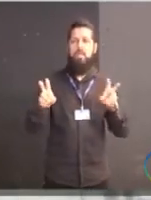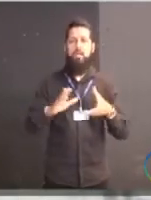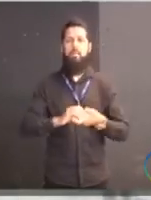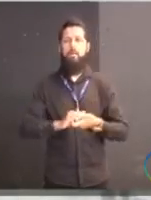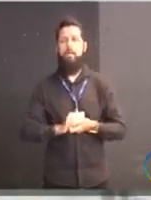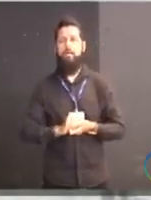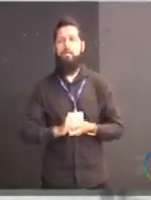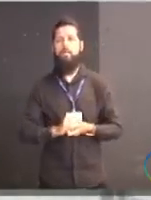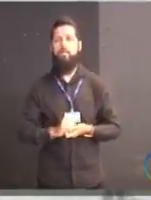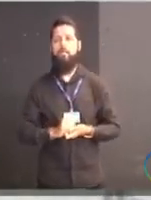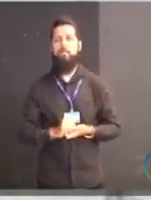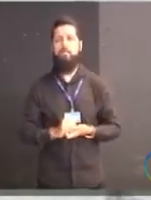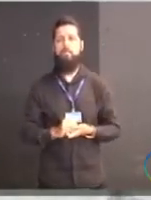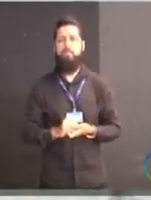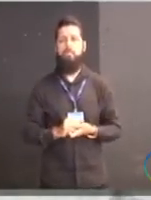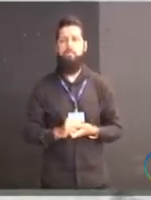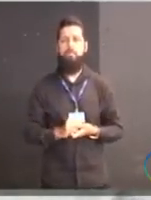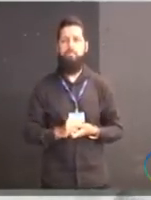de Emmanuel.